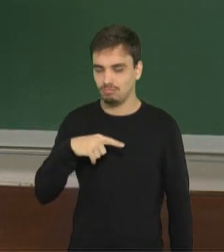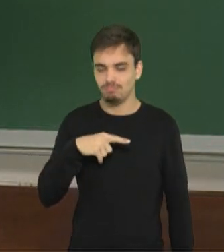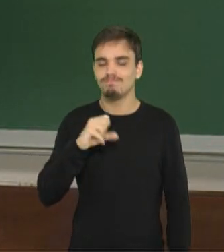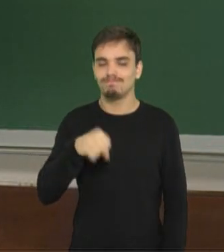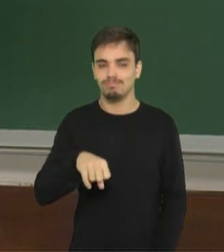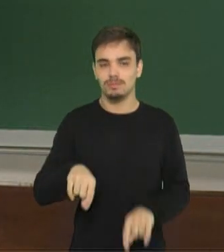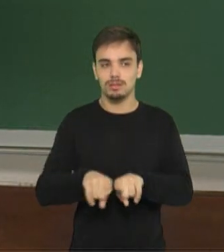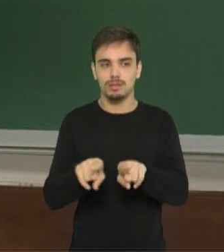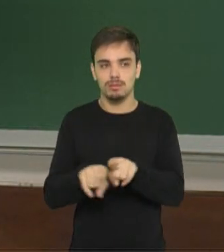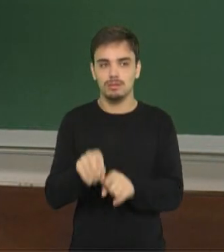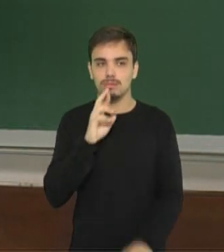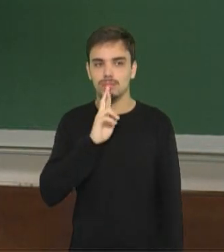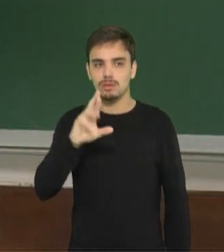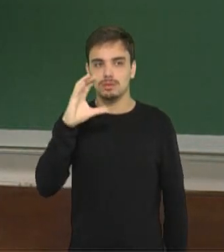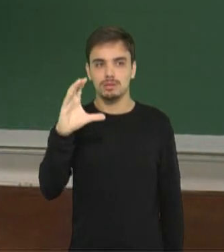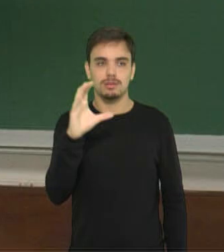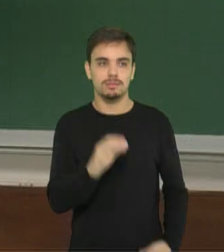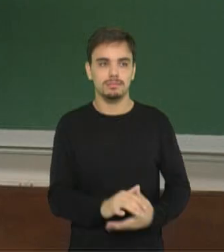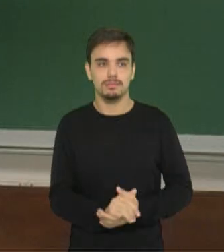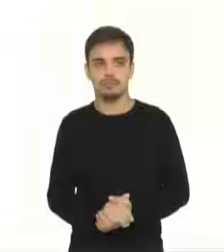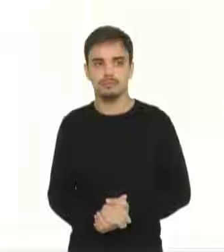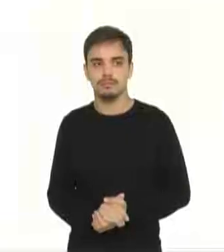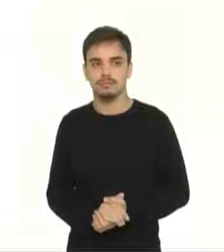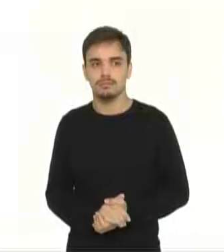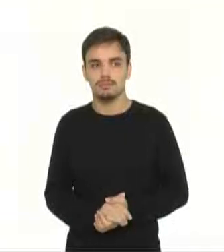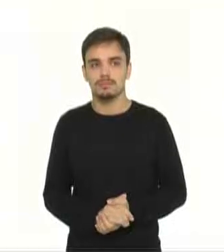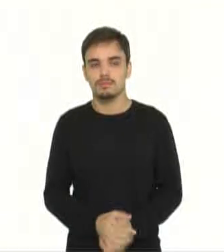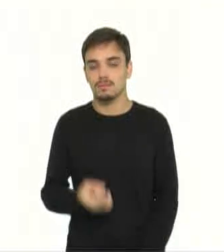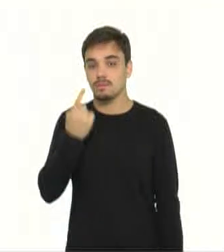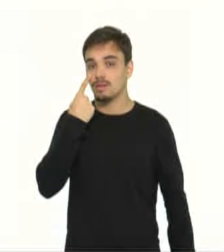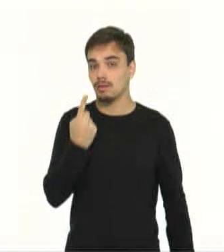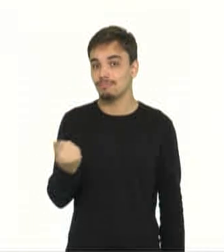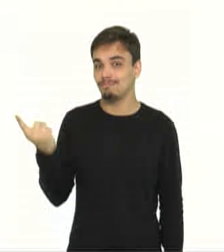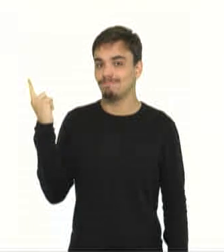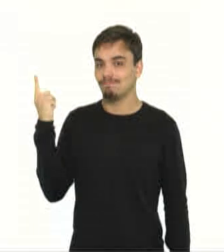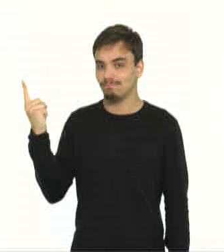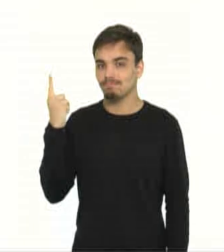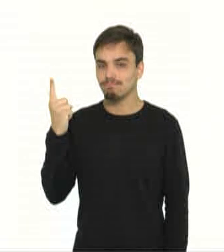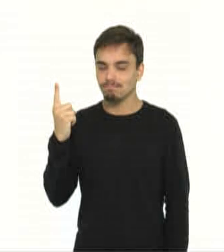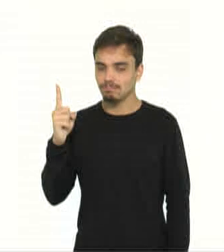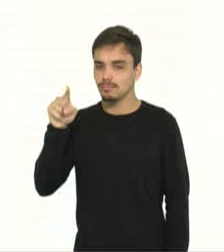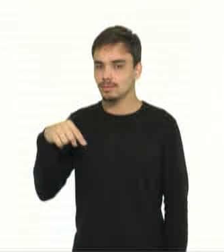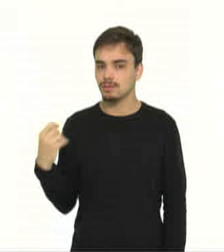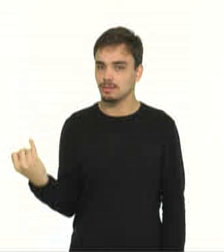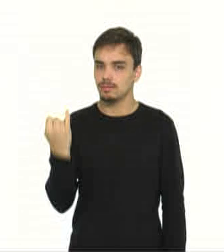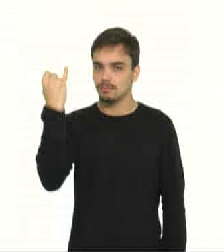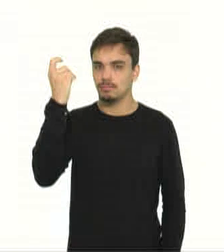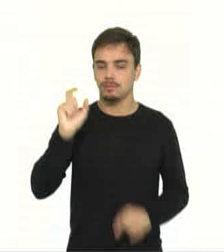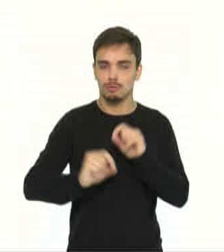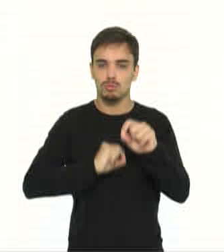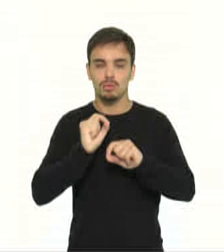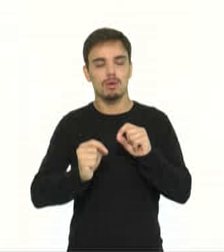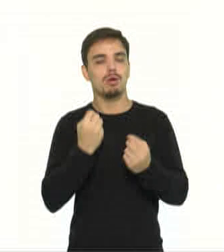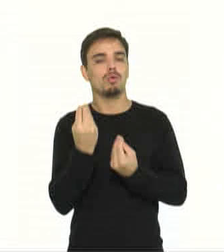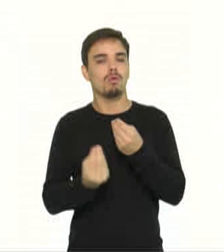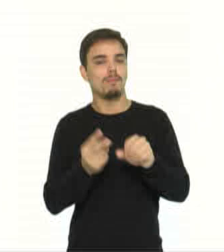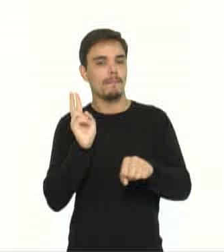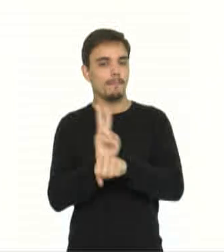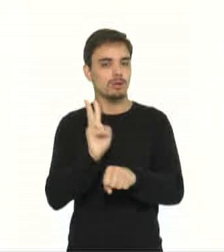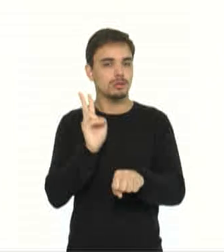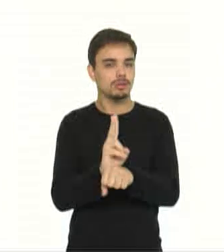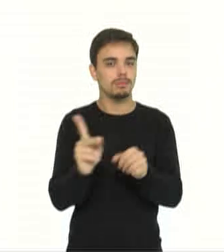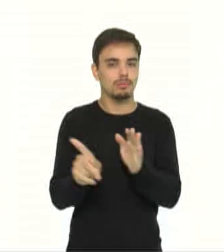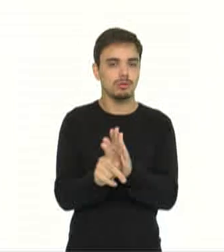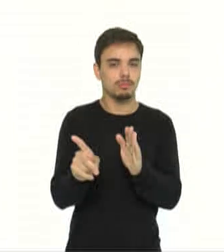correta a letra C. How to protect yourself? É muito importante como se proteger então